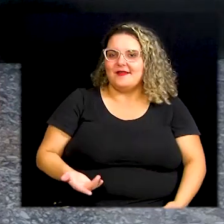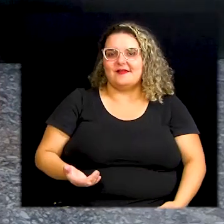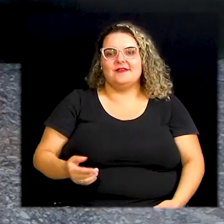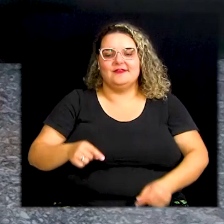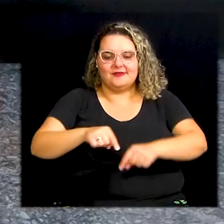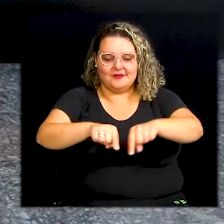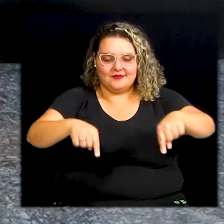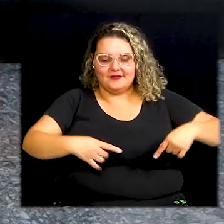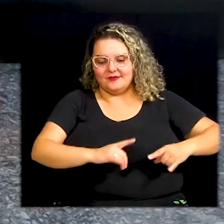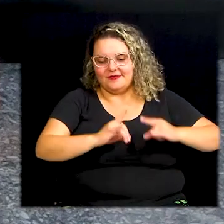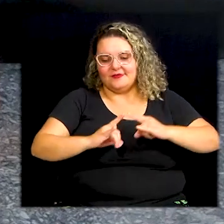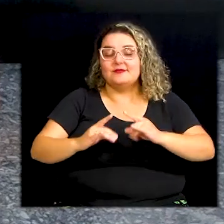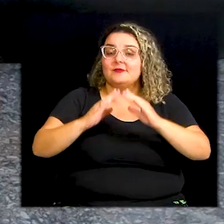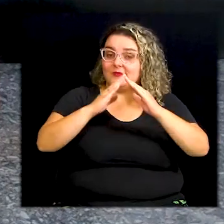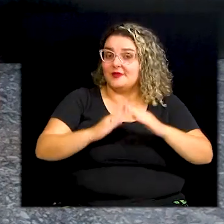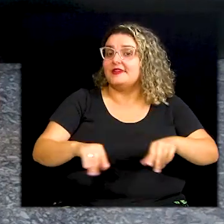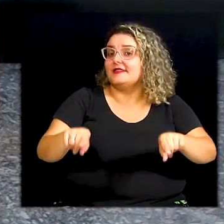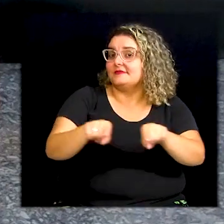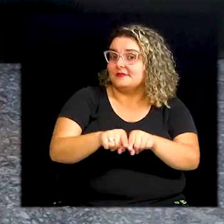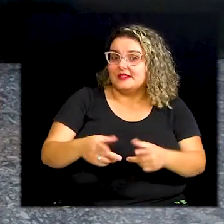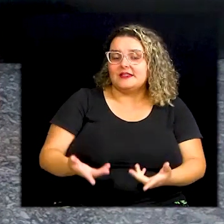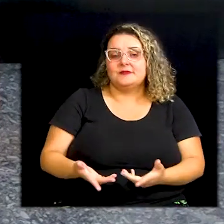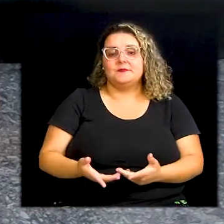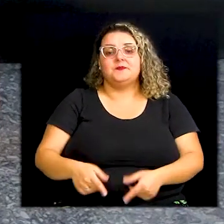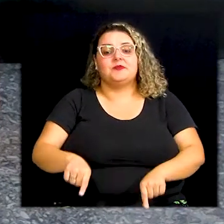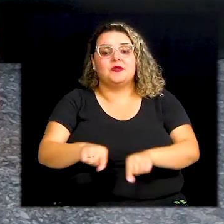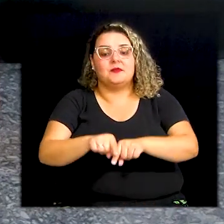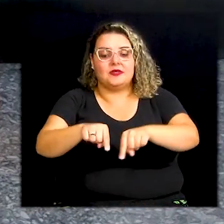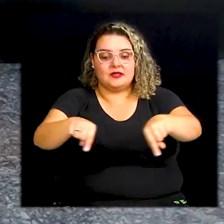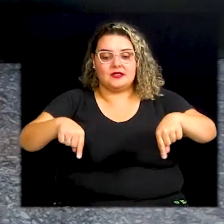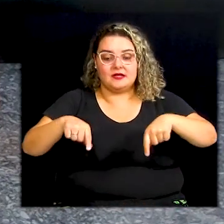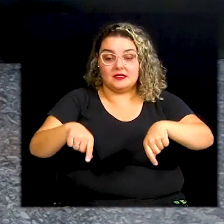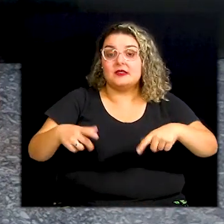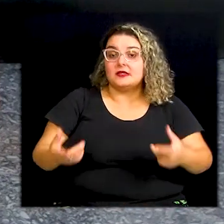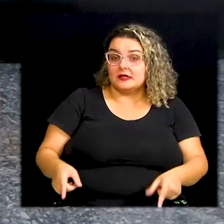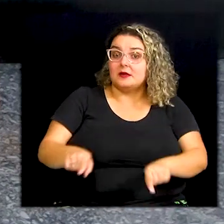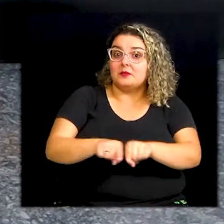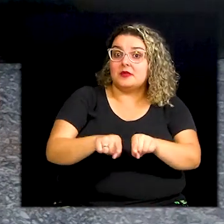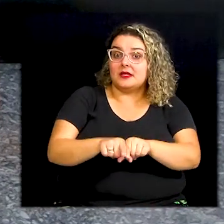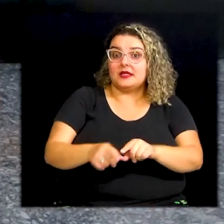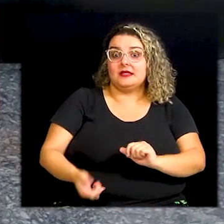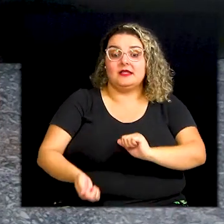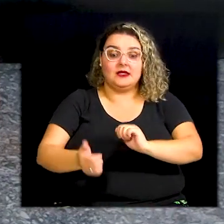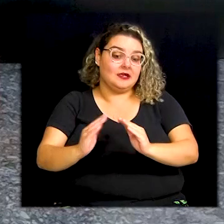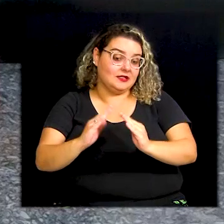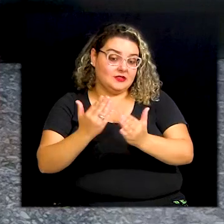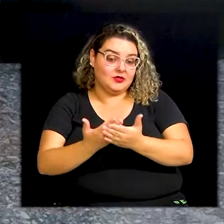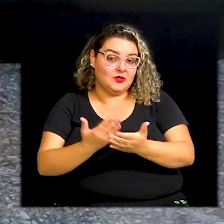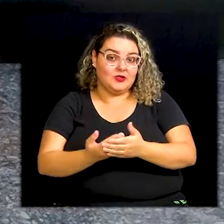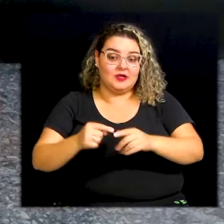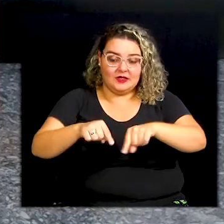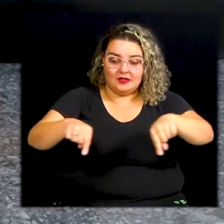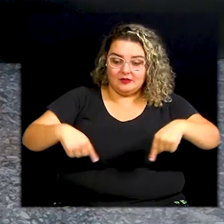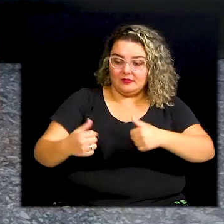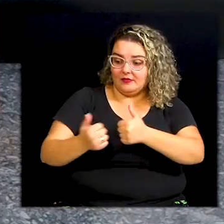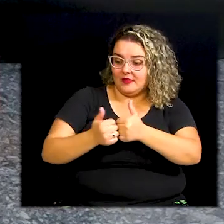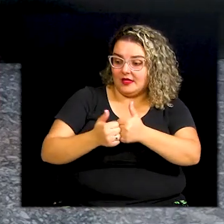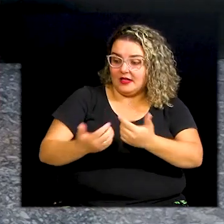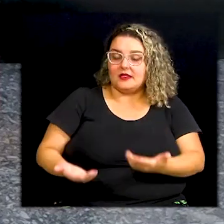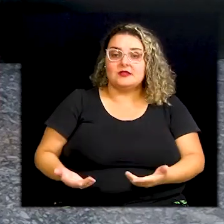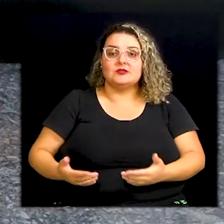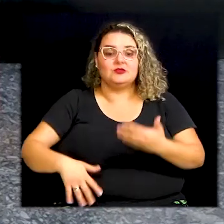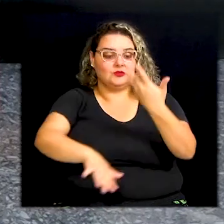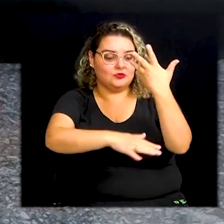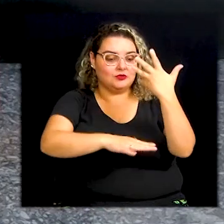no condomínio lá, onde eu morei também. Jogava no campinho, às vezes na quadra também da escola. Quadrinha que tinha perto lá